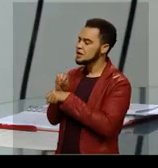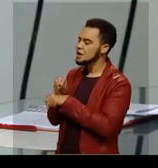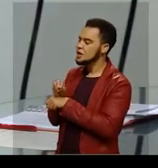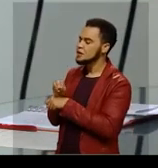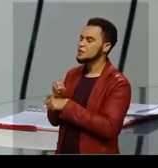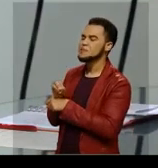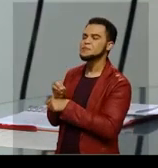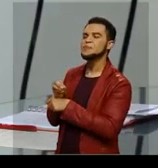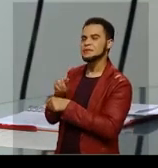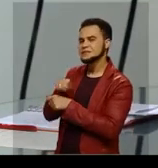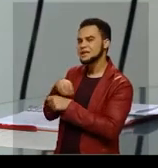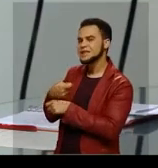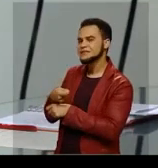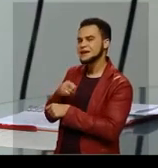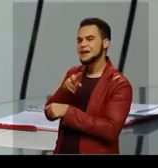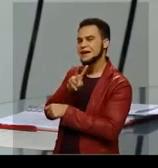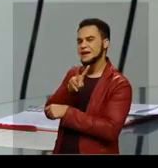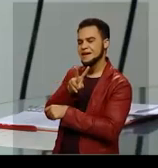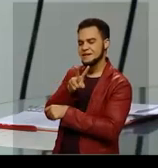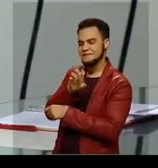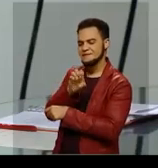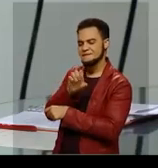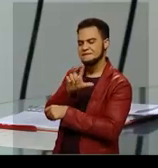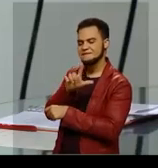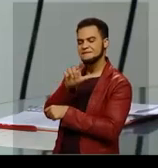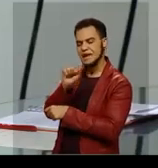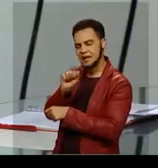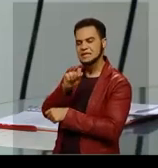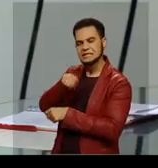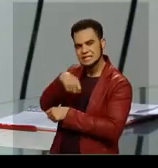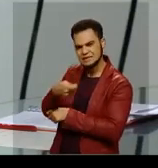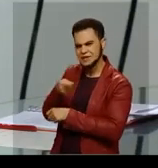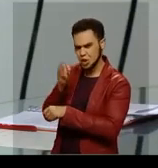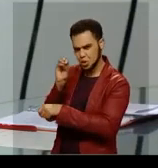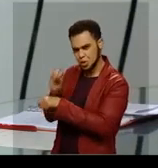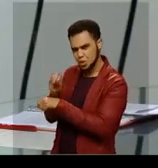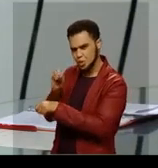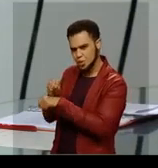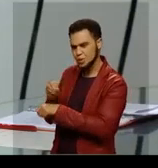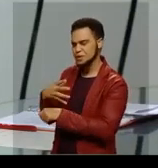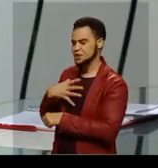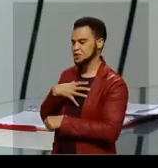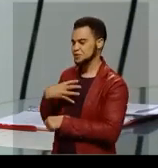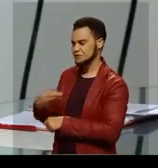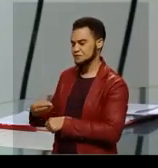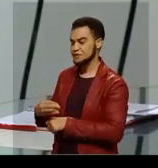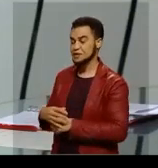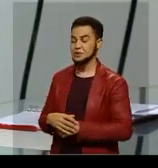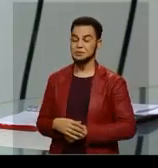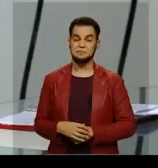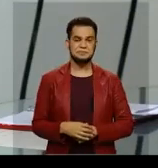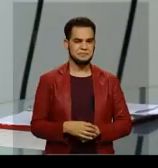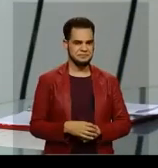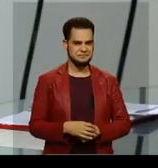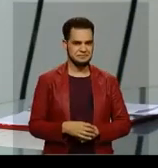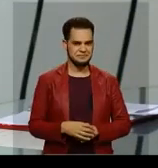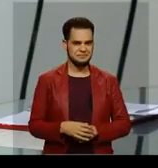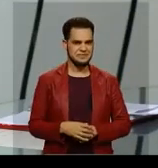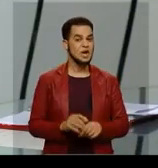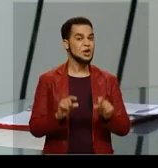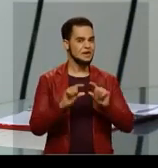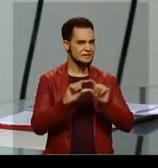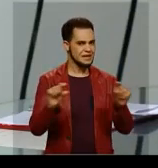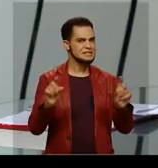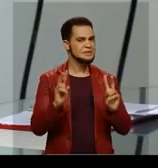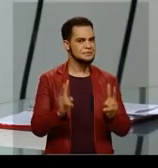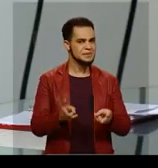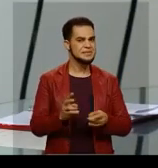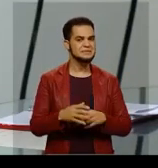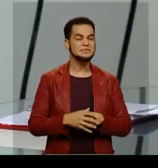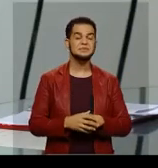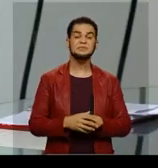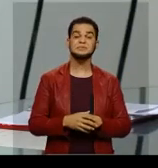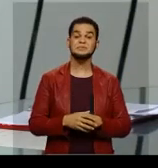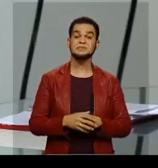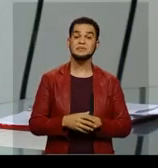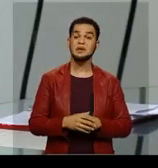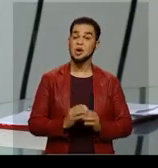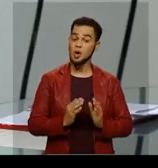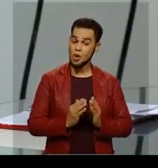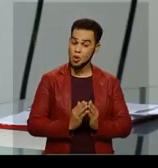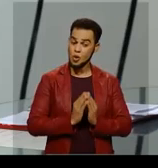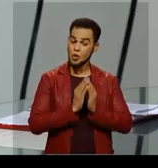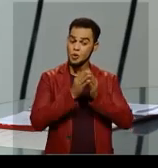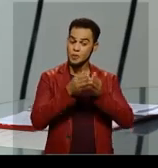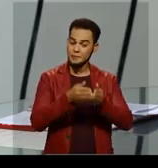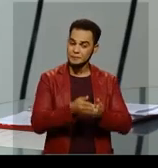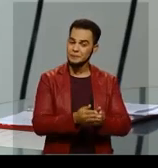Zelando. zelando, isso mesmo, Bruno, zelando pelo sono do filho. Diferente quando eu falo assim, o barco, a